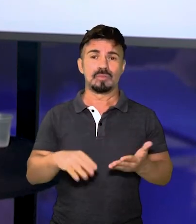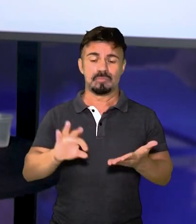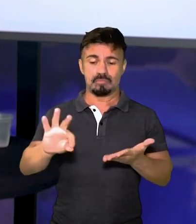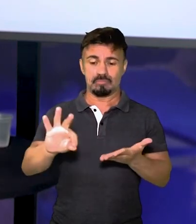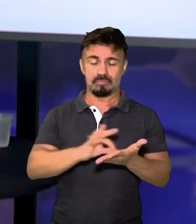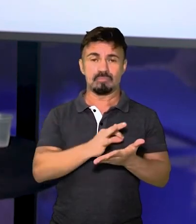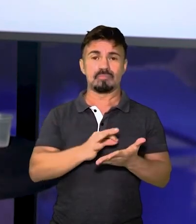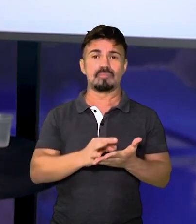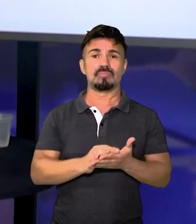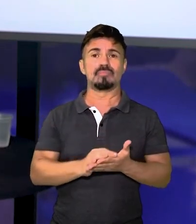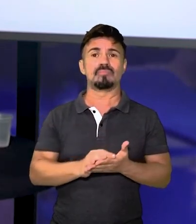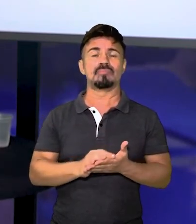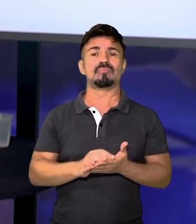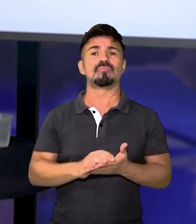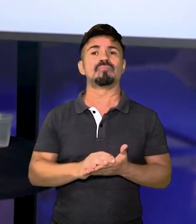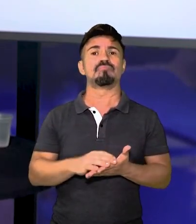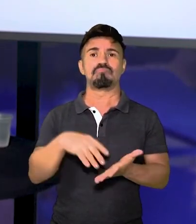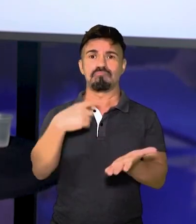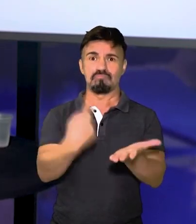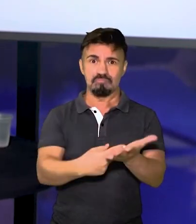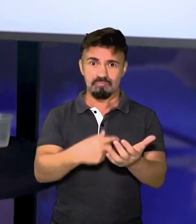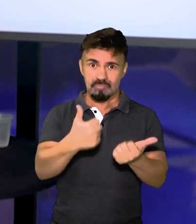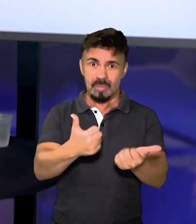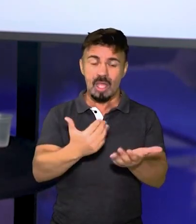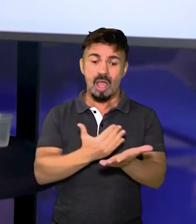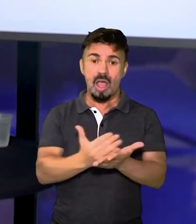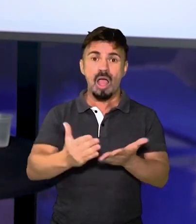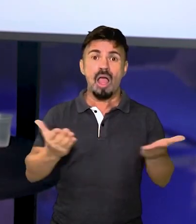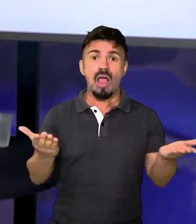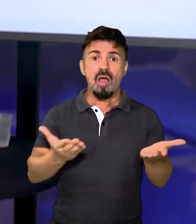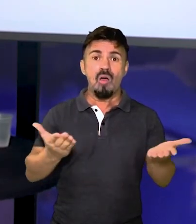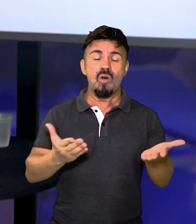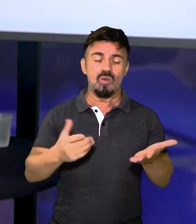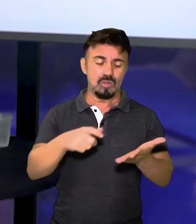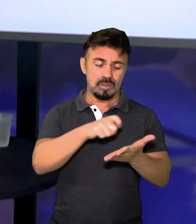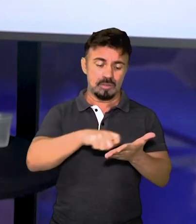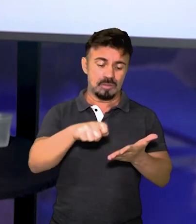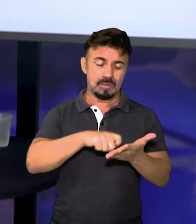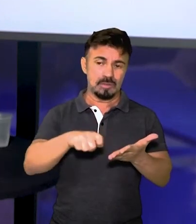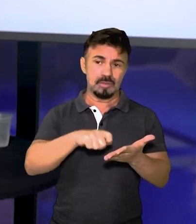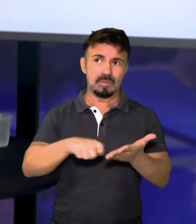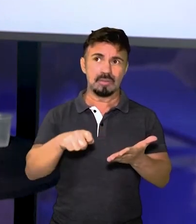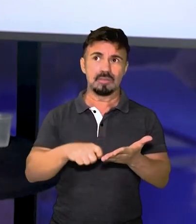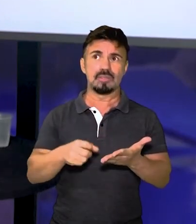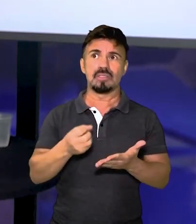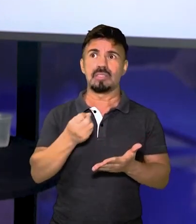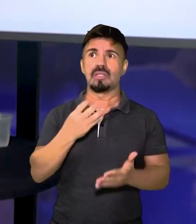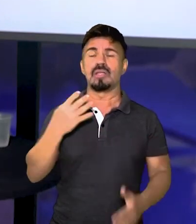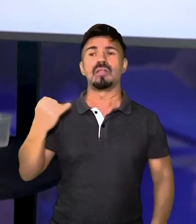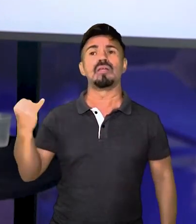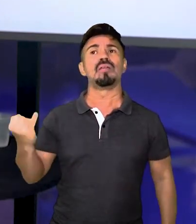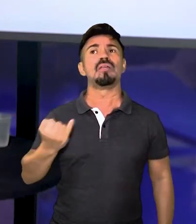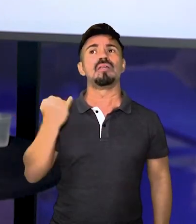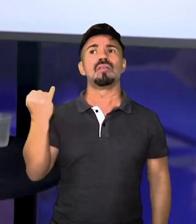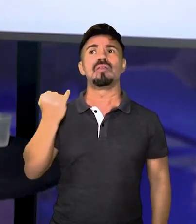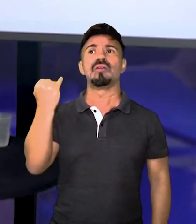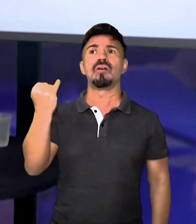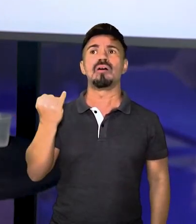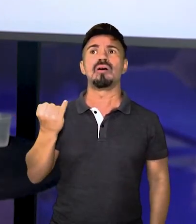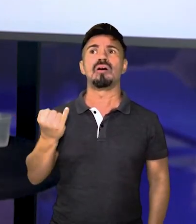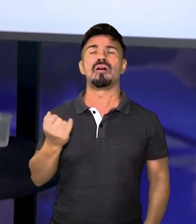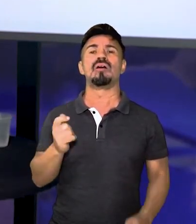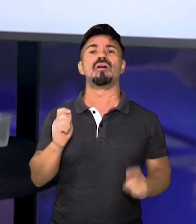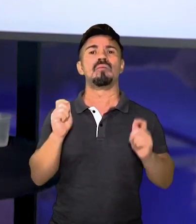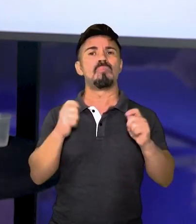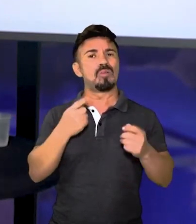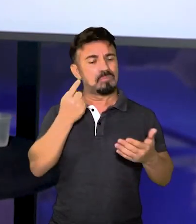assim a sua página de diário. Eu desafio a você para que você, a partir de hoje, comece a fazer um diário. Será